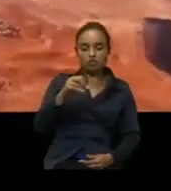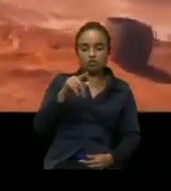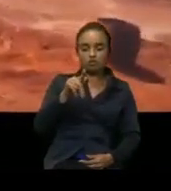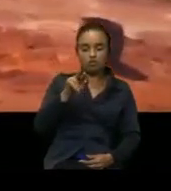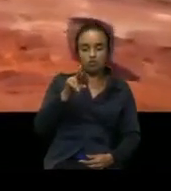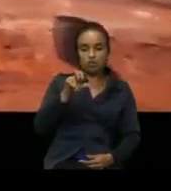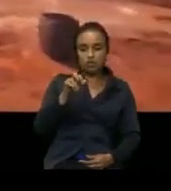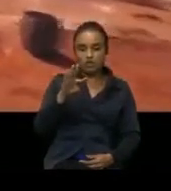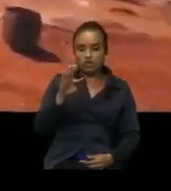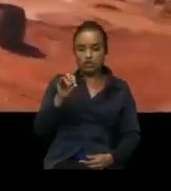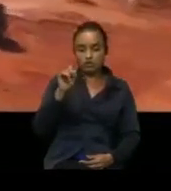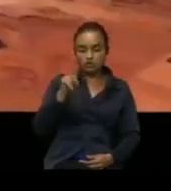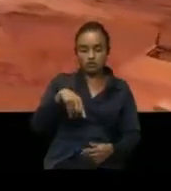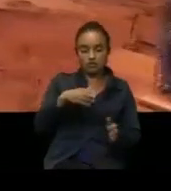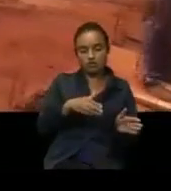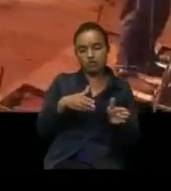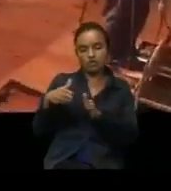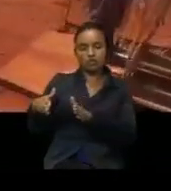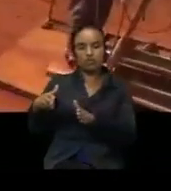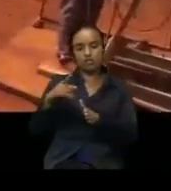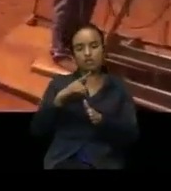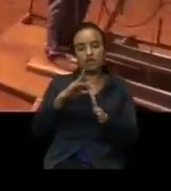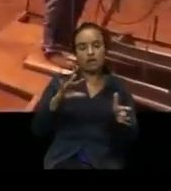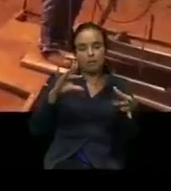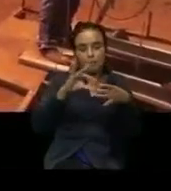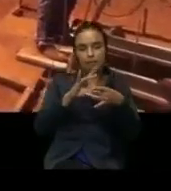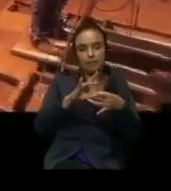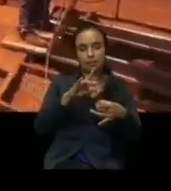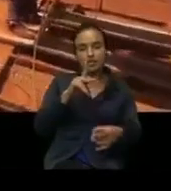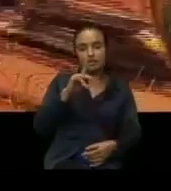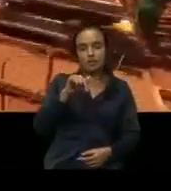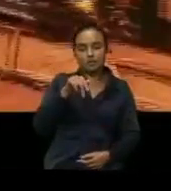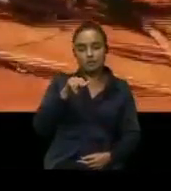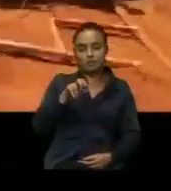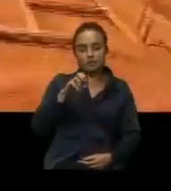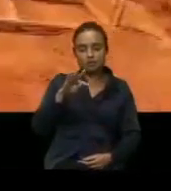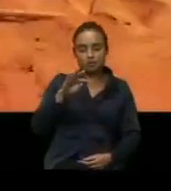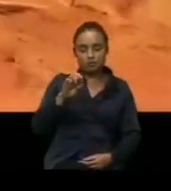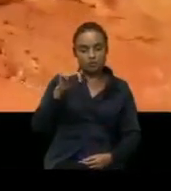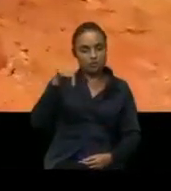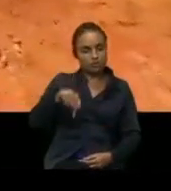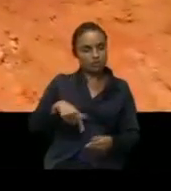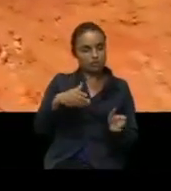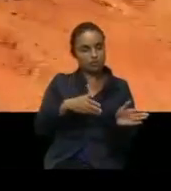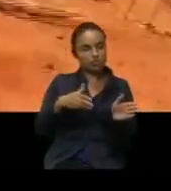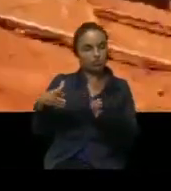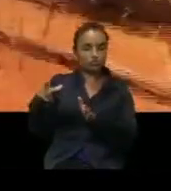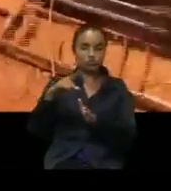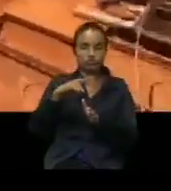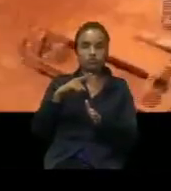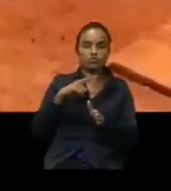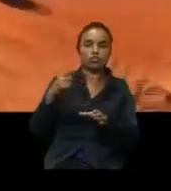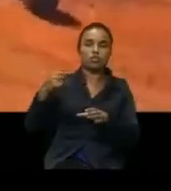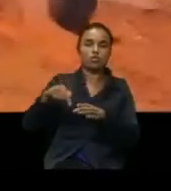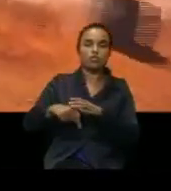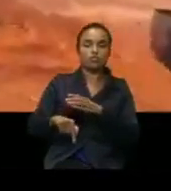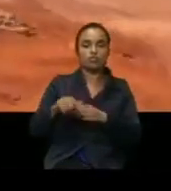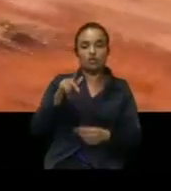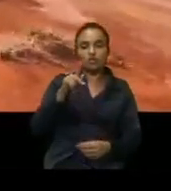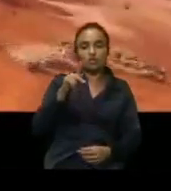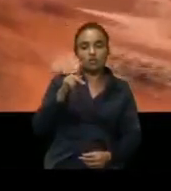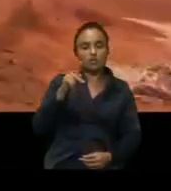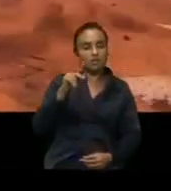ponto exato, pregou o piquete. E ali eles já estão perfurando para fazer o tubulão da edificação.